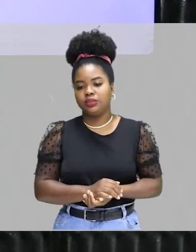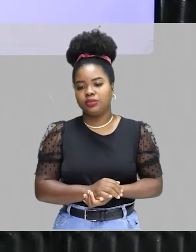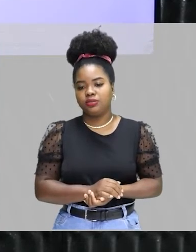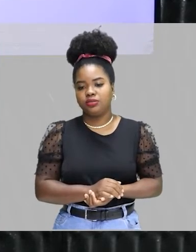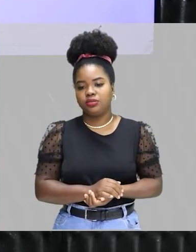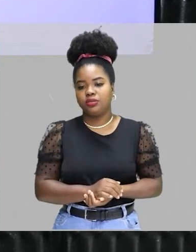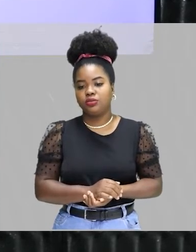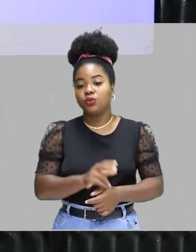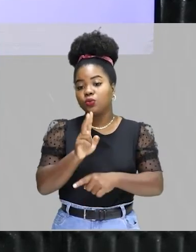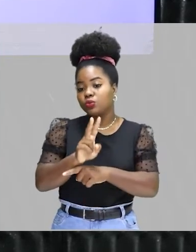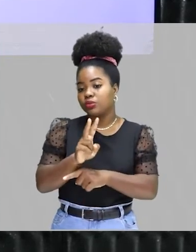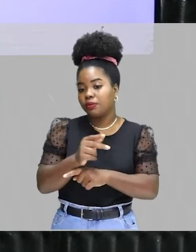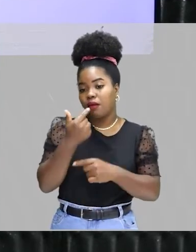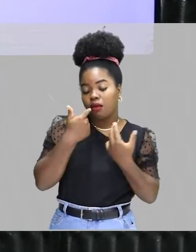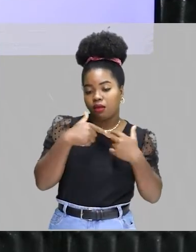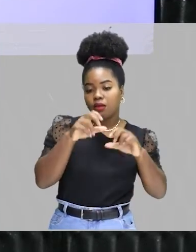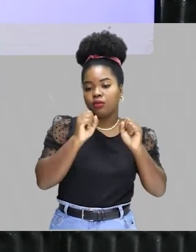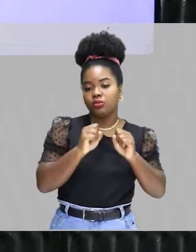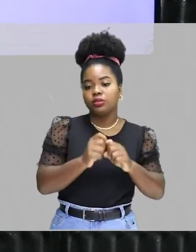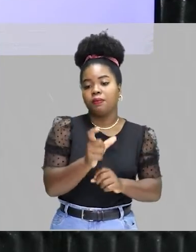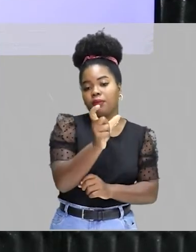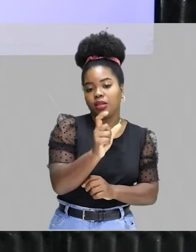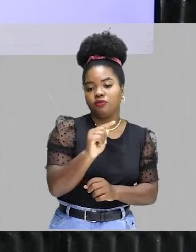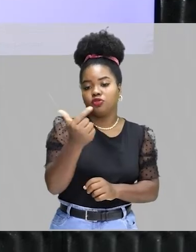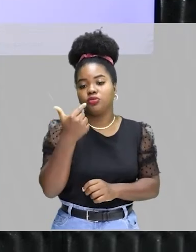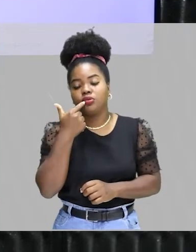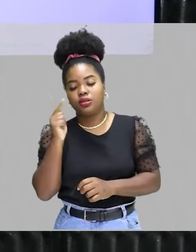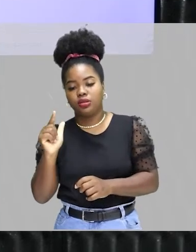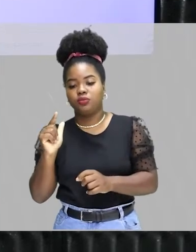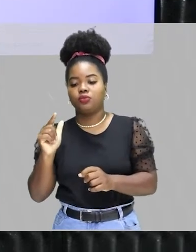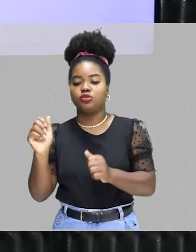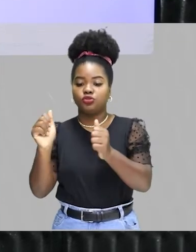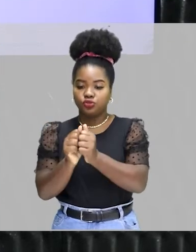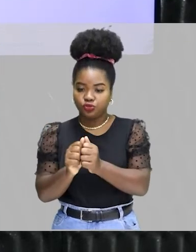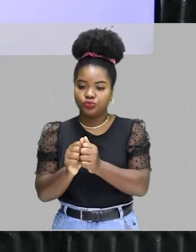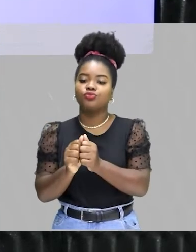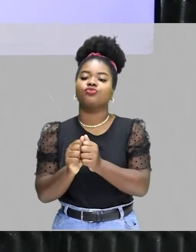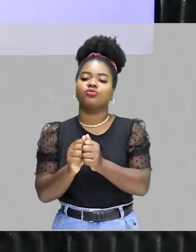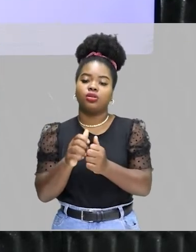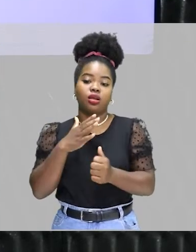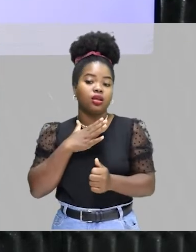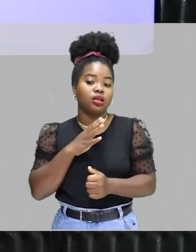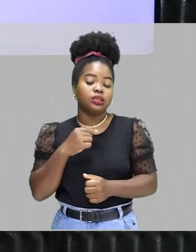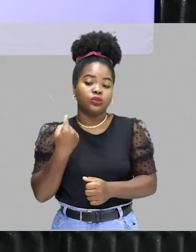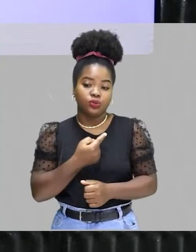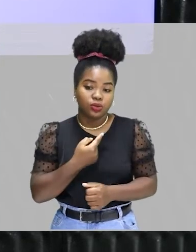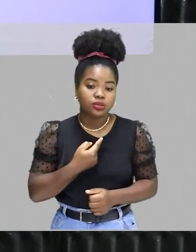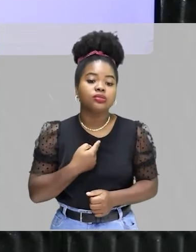isso? É quando eu tenho palavras de outra língua fazendo parte da nossa